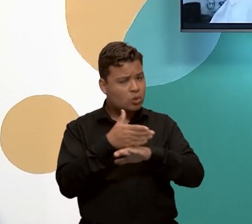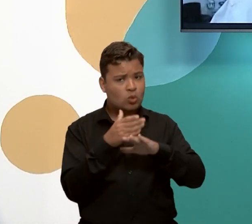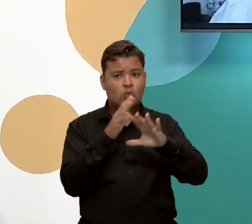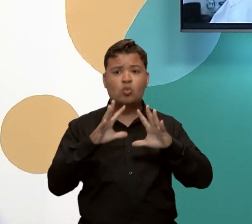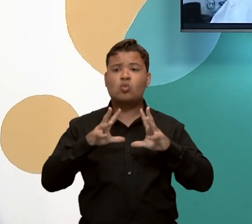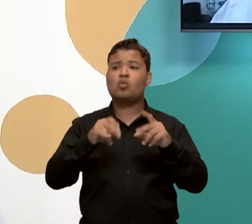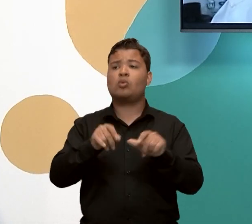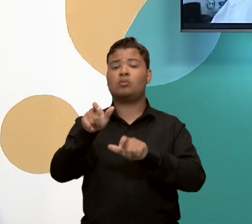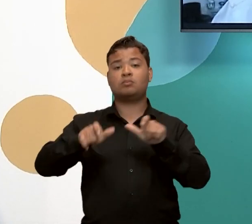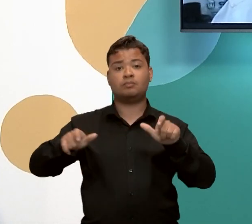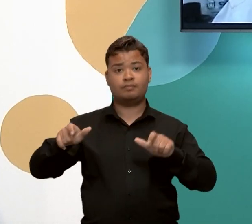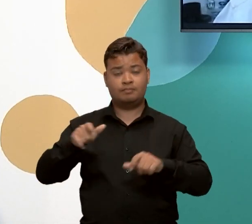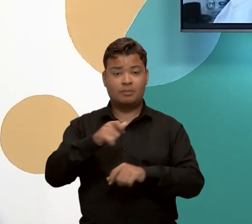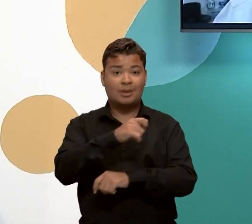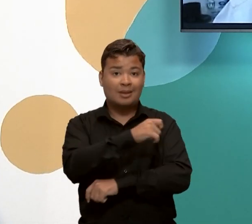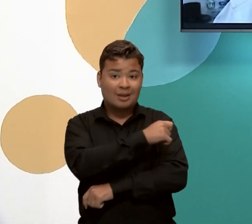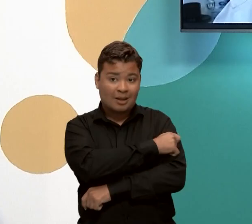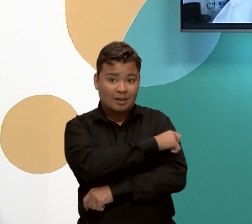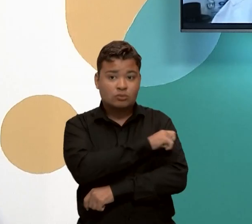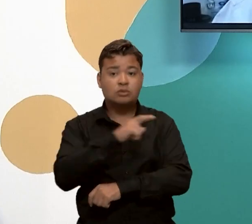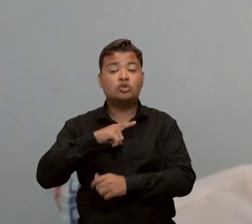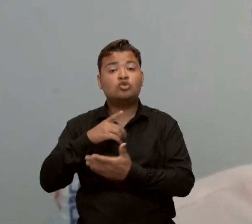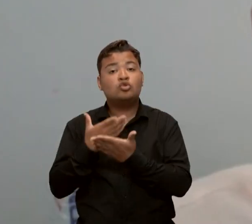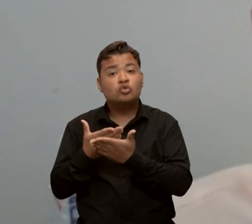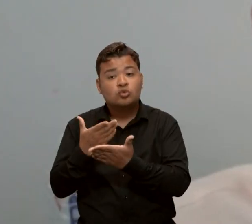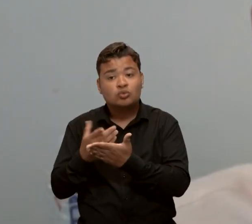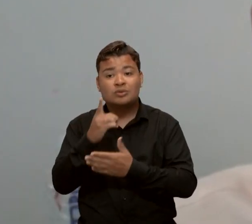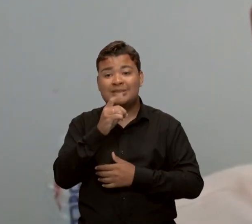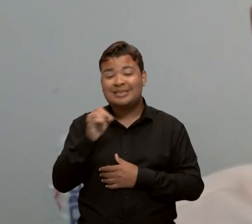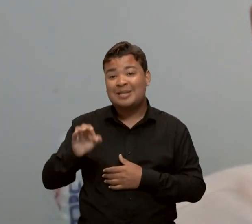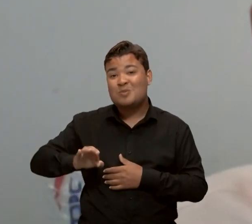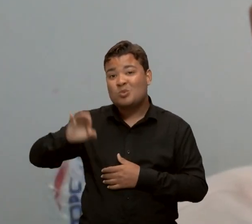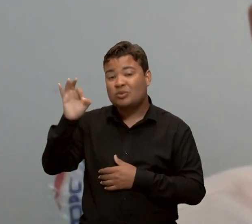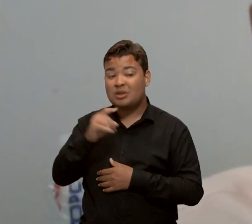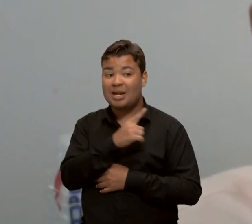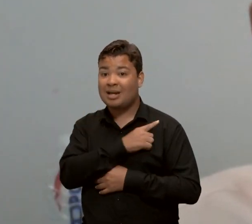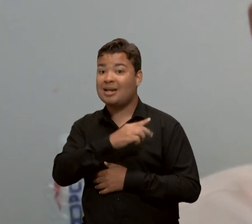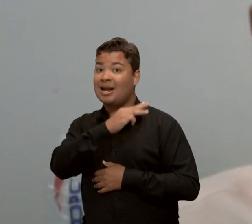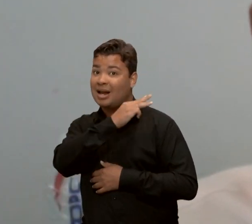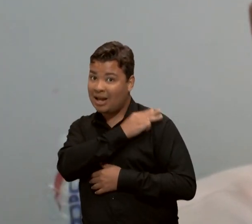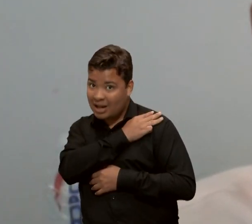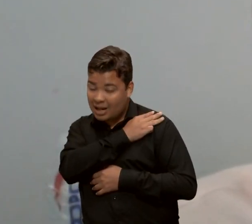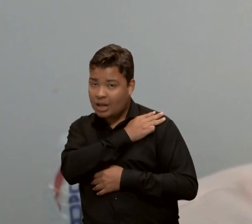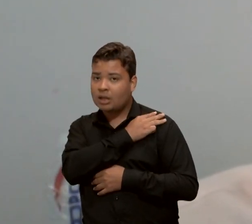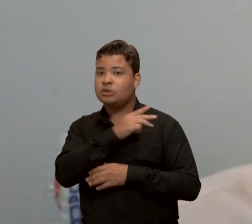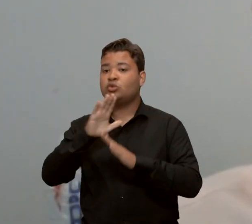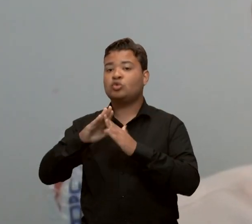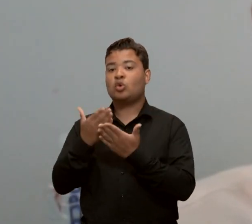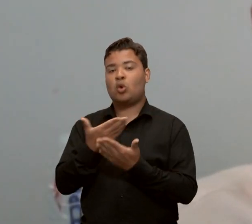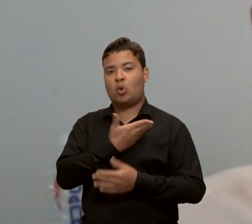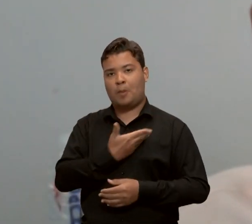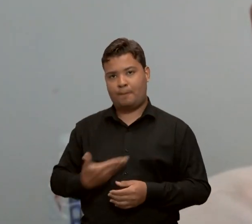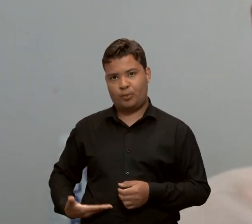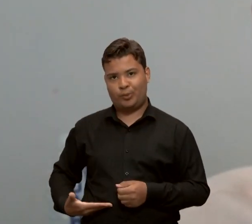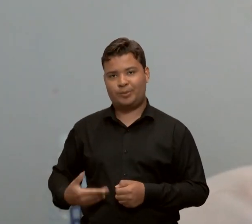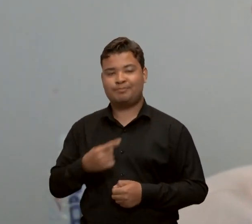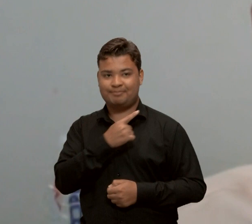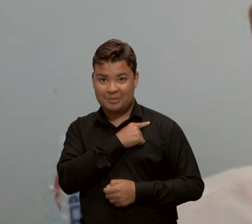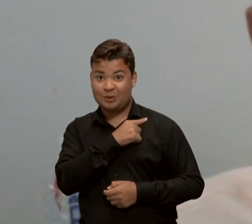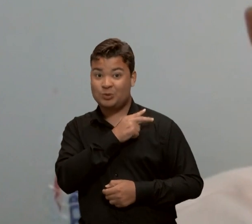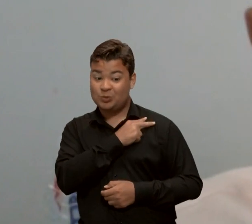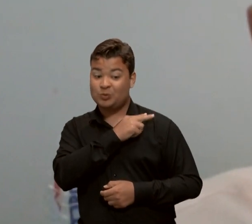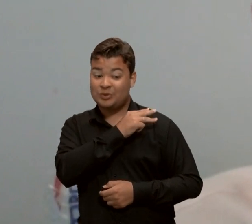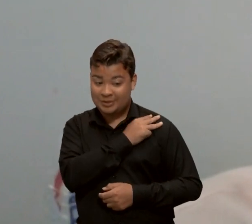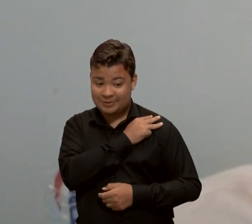que cursaram integralmente o seu ensino médio em escola pública, que sejam eles